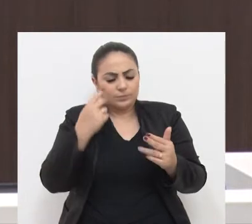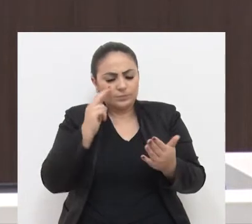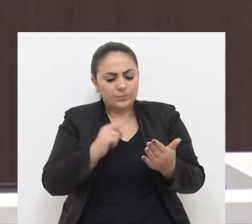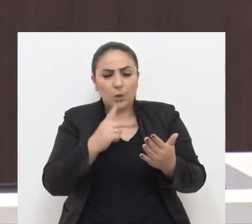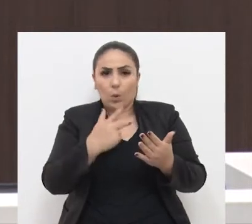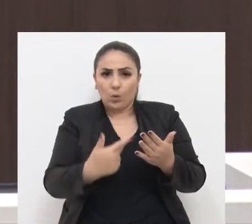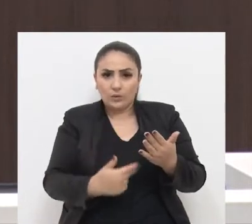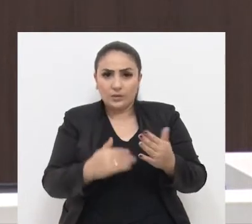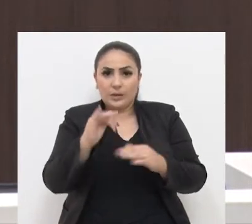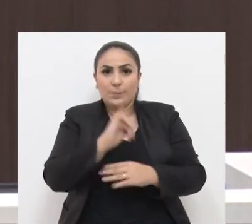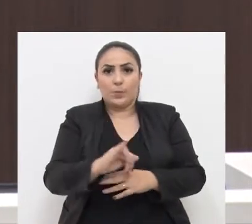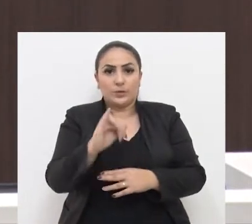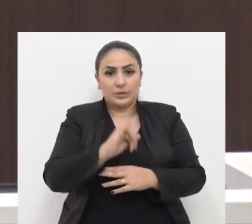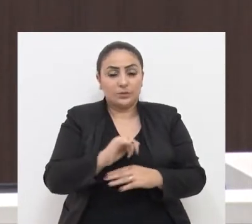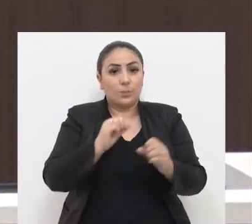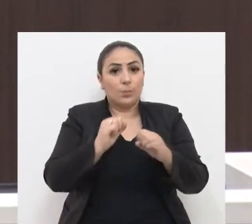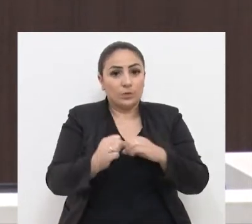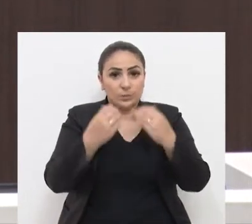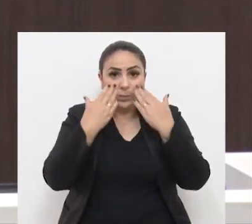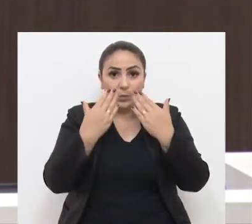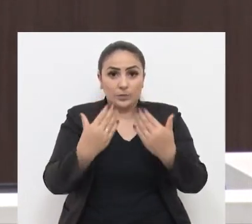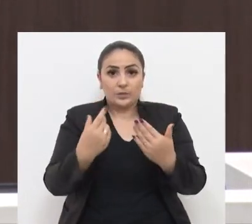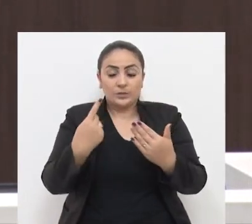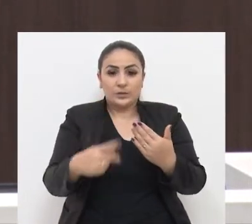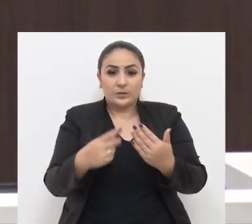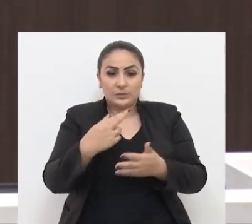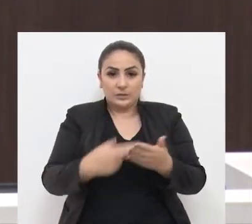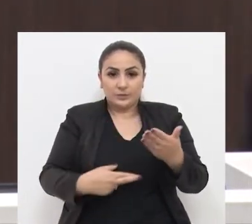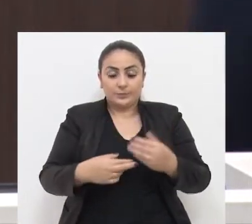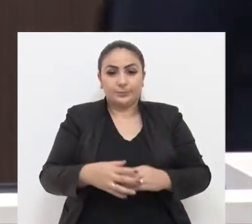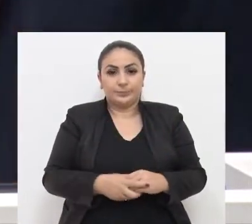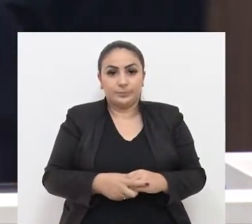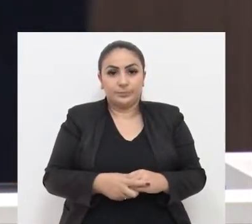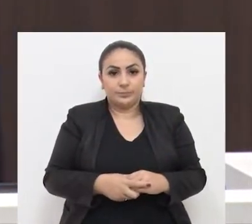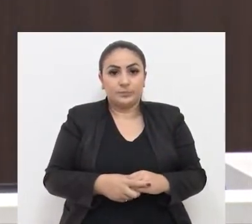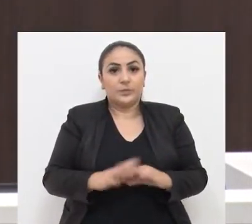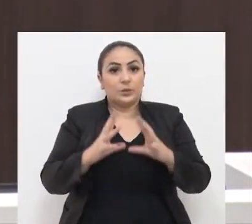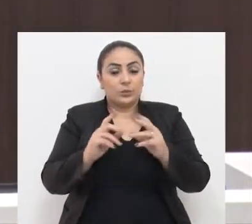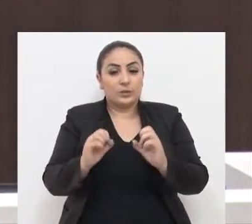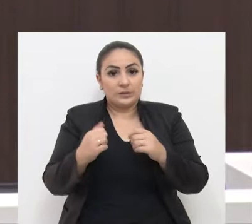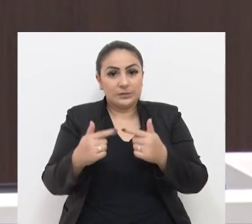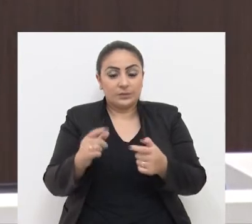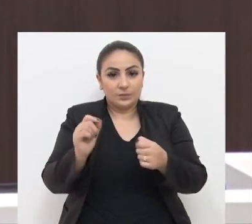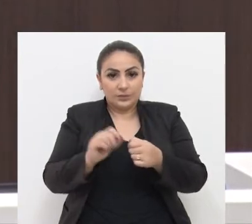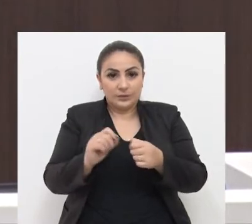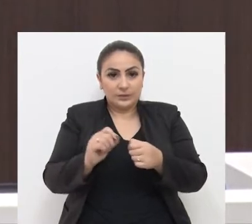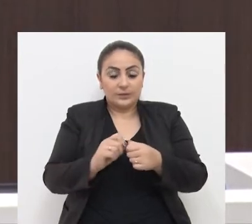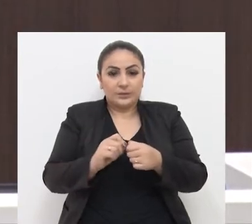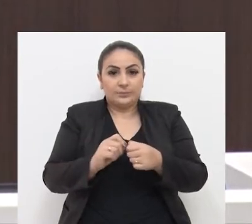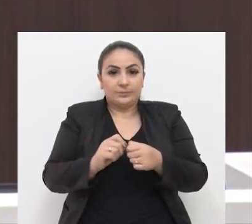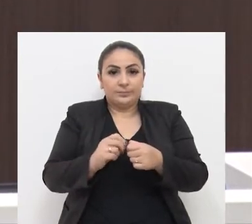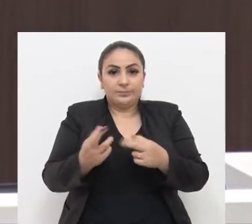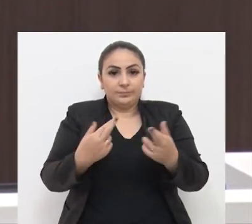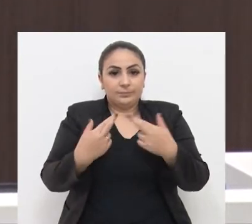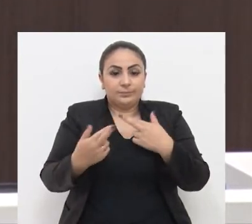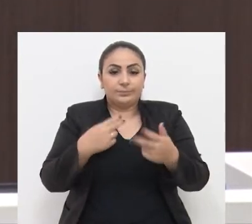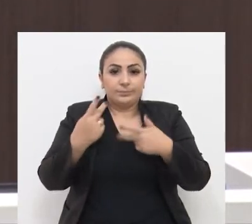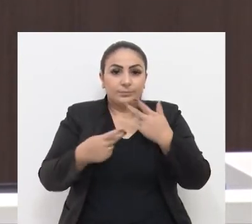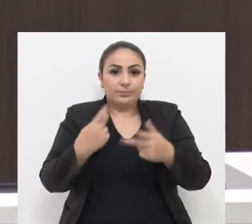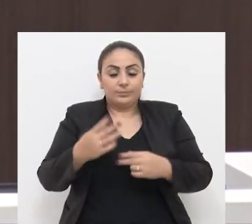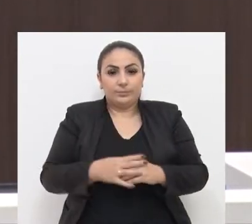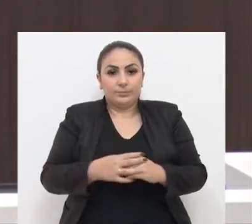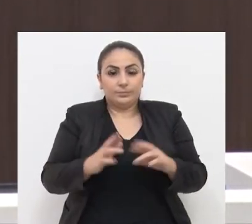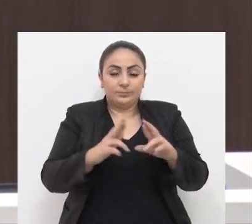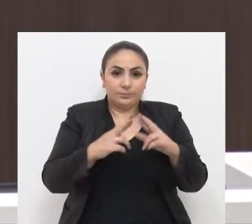constatações relevantes, as quais merecem ser expostas neste relatório. Dentre as ações realizadas e temas abordados,